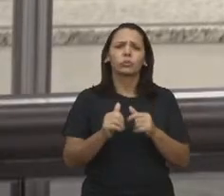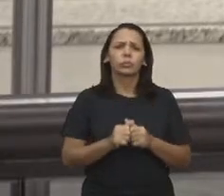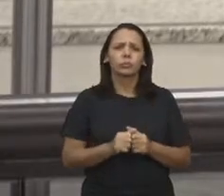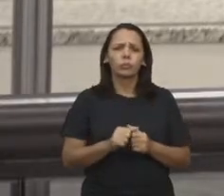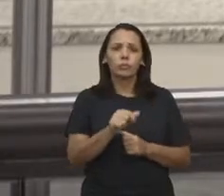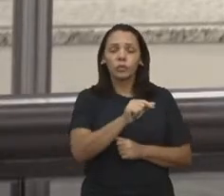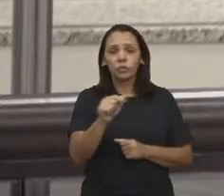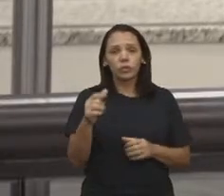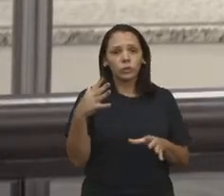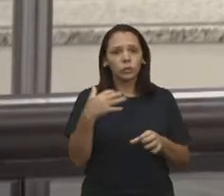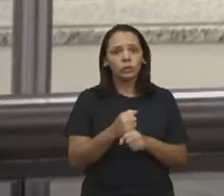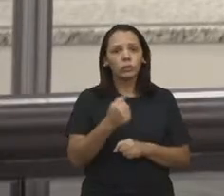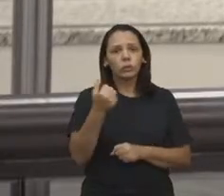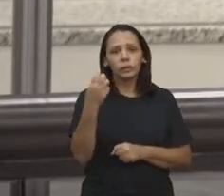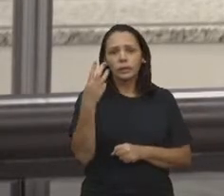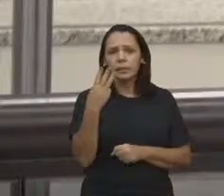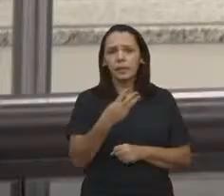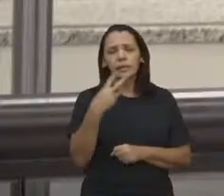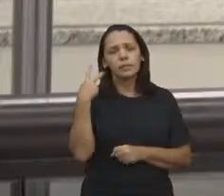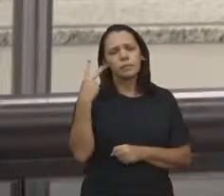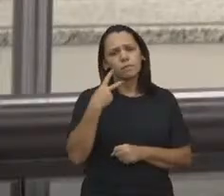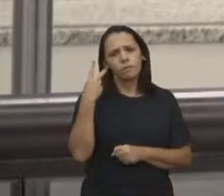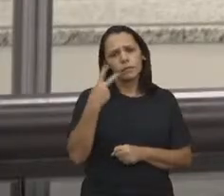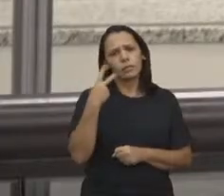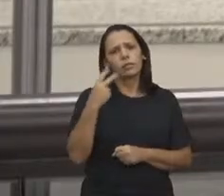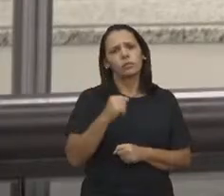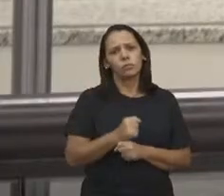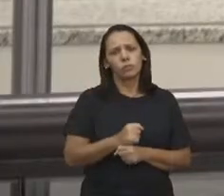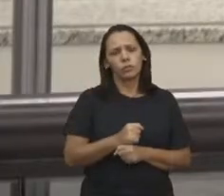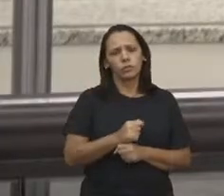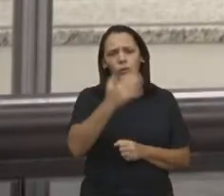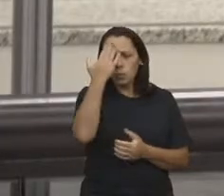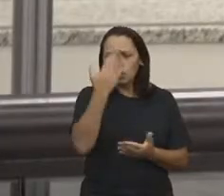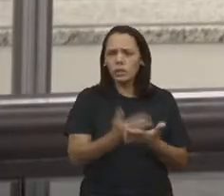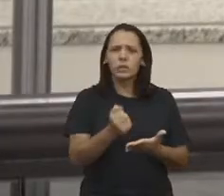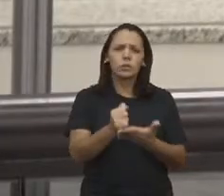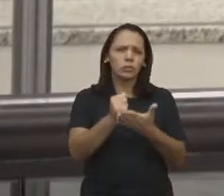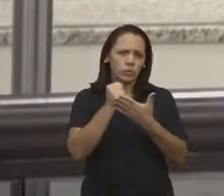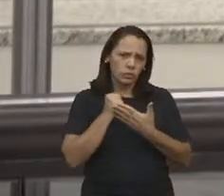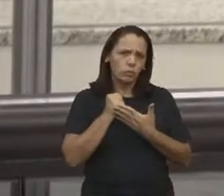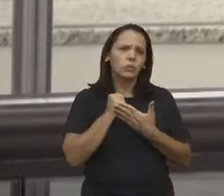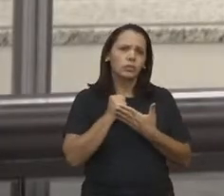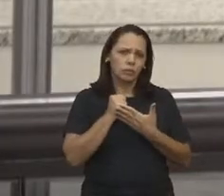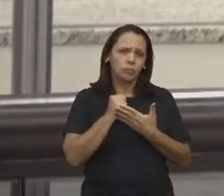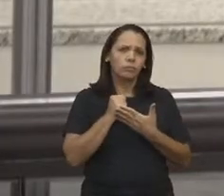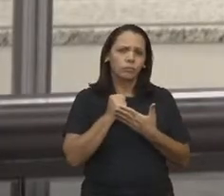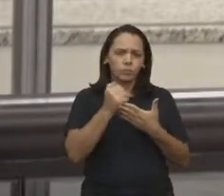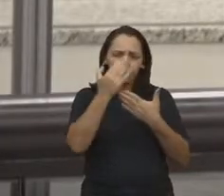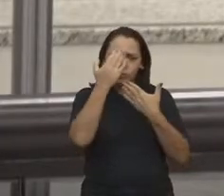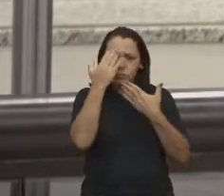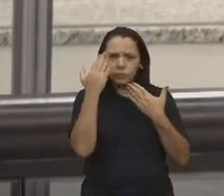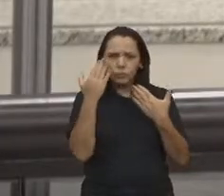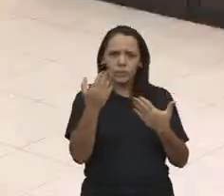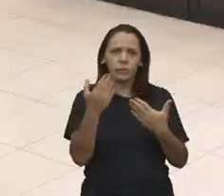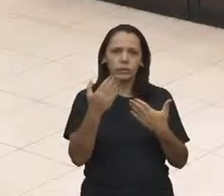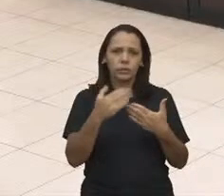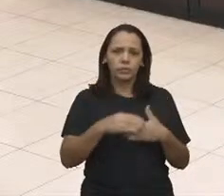são 13, são os 13 que eu tenho certeza que vai dar essa força para nós. Tá bom? Obrigado, tudo de